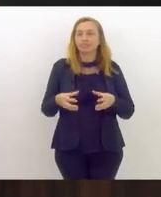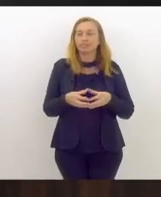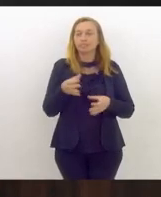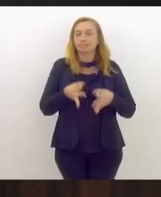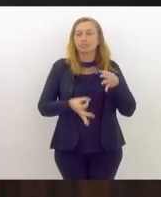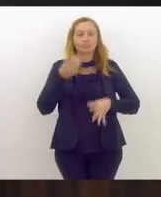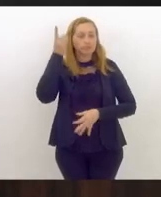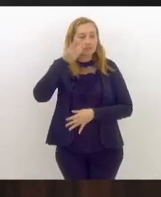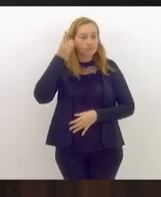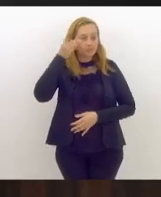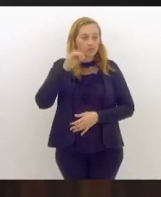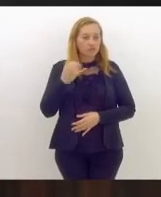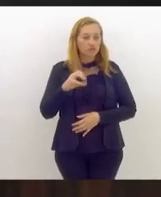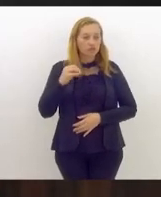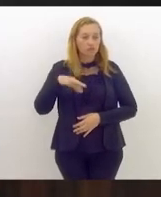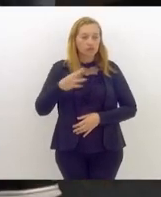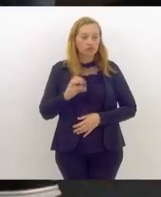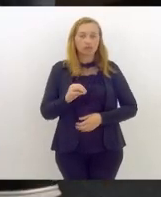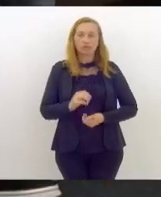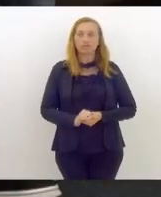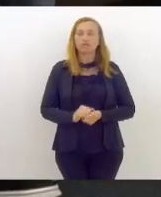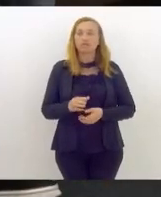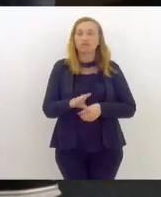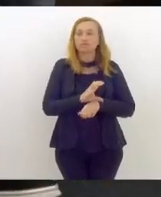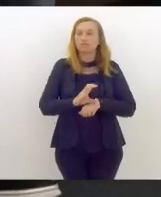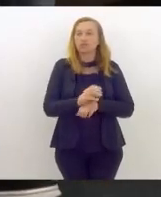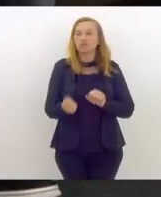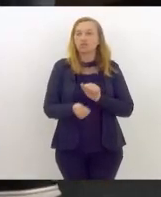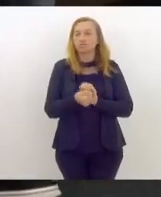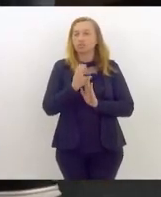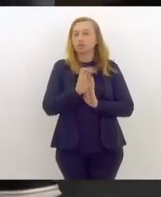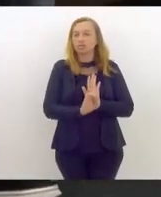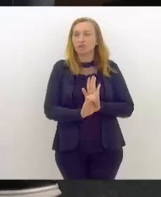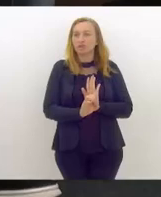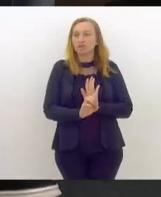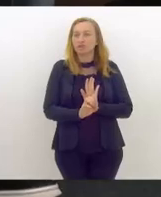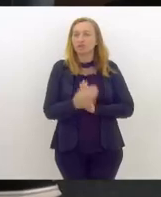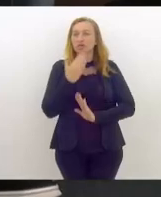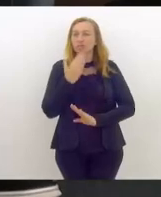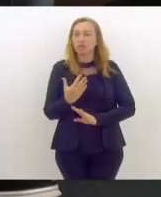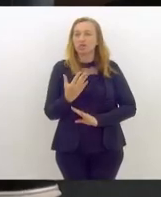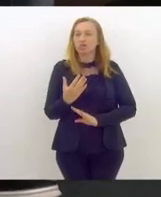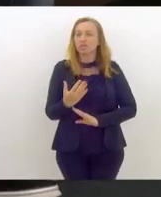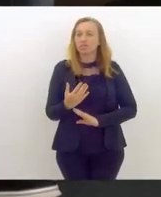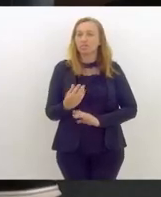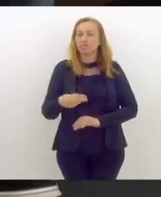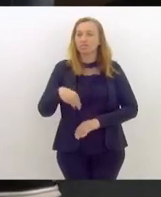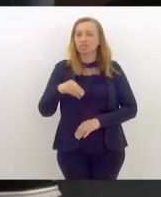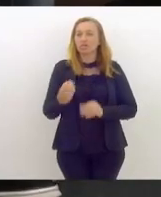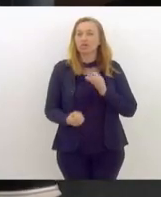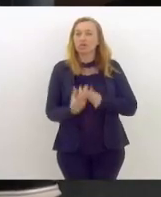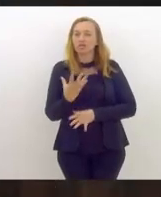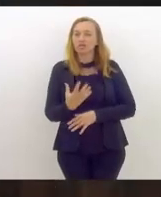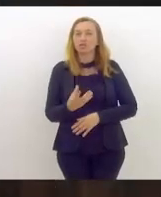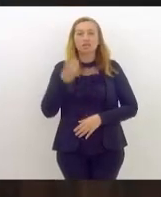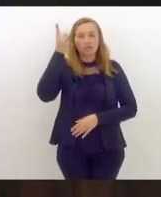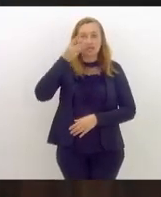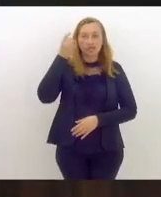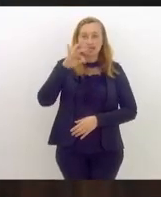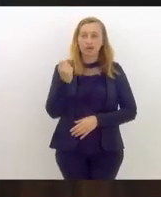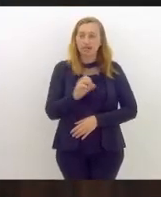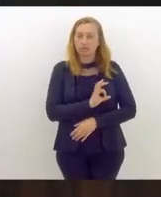deputado Chico Machado. Pela constitucionalidade com emendas a pedido do autor. Pela Comissão de Saúde, deputada Marta